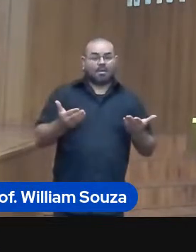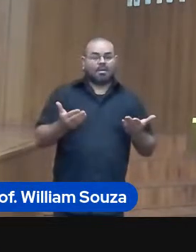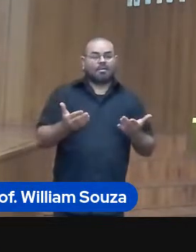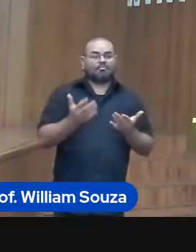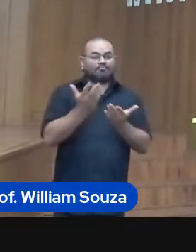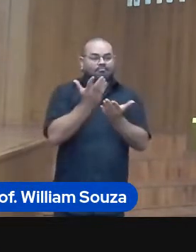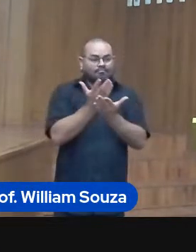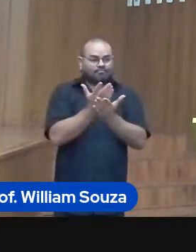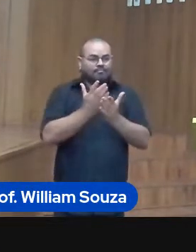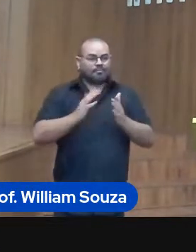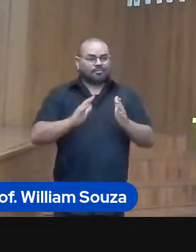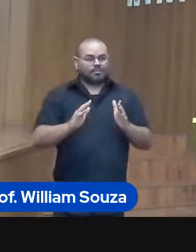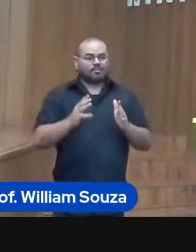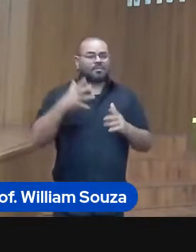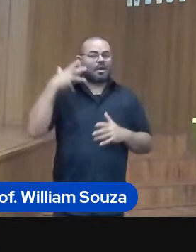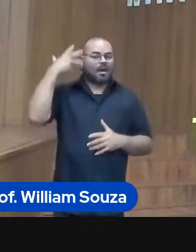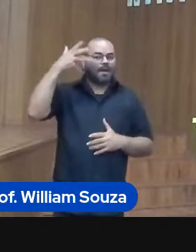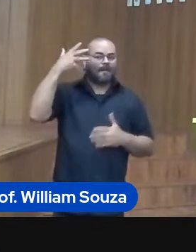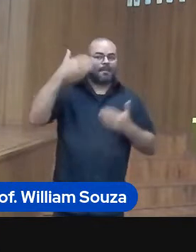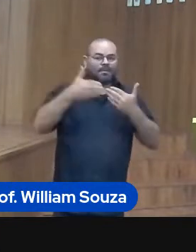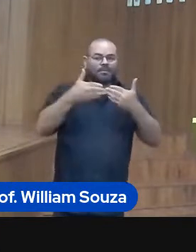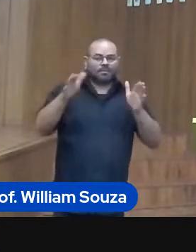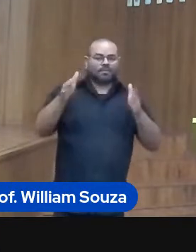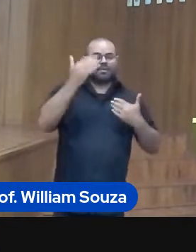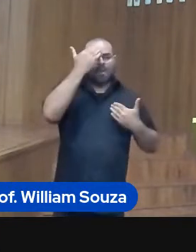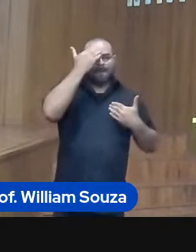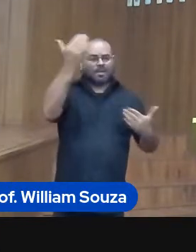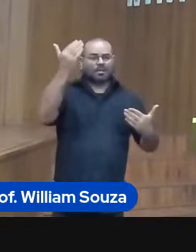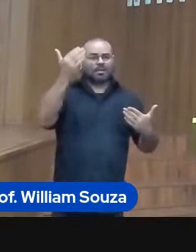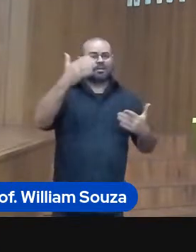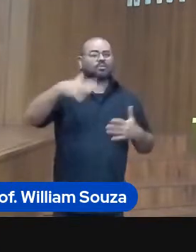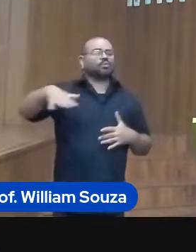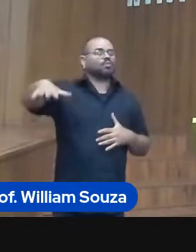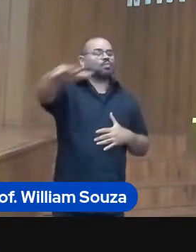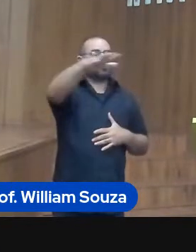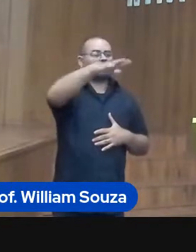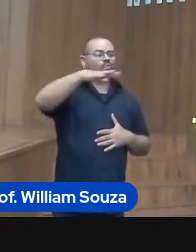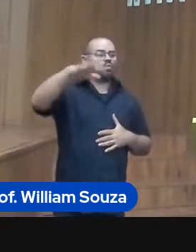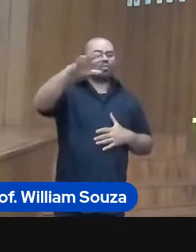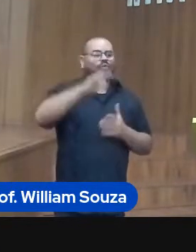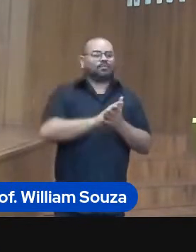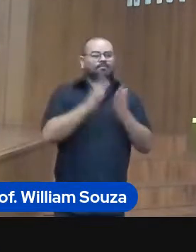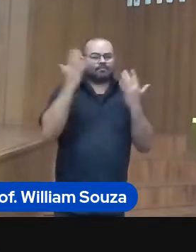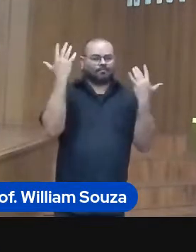os nossos mais sinceros agradecimentos a todos. Thank you.